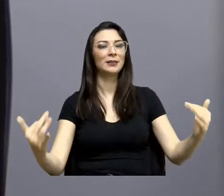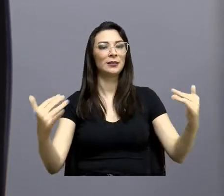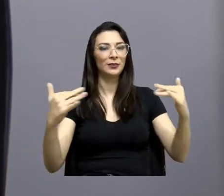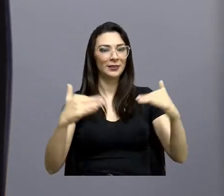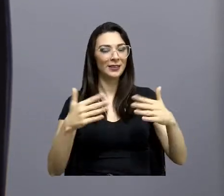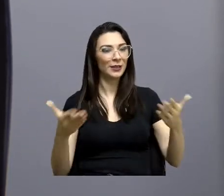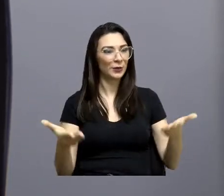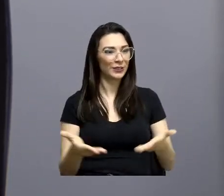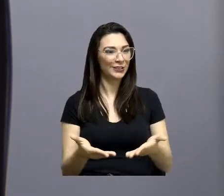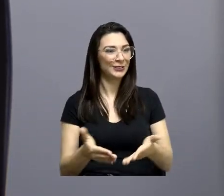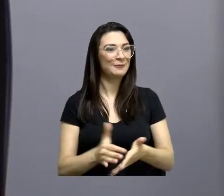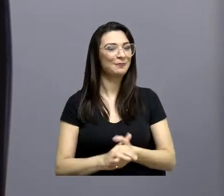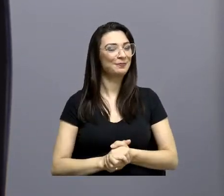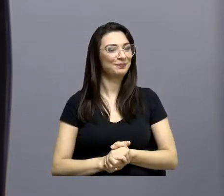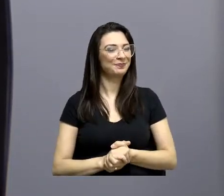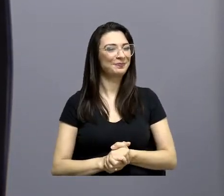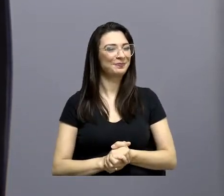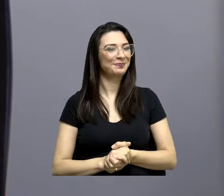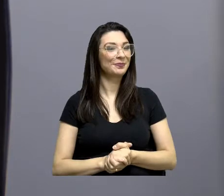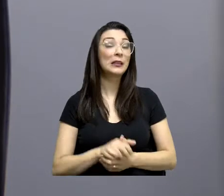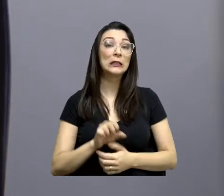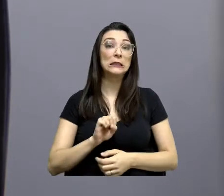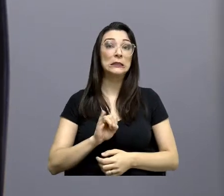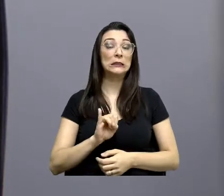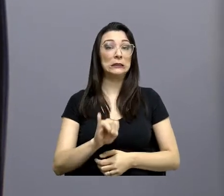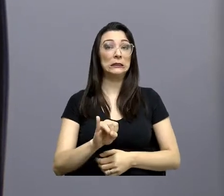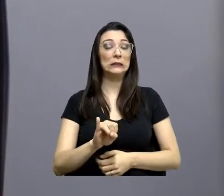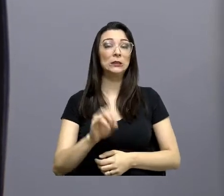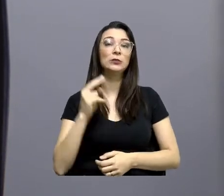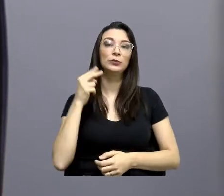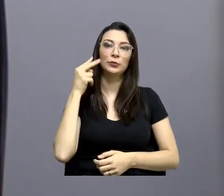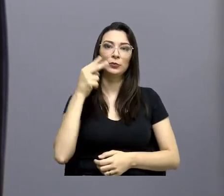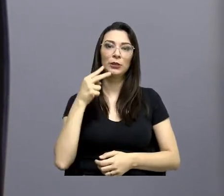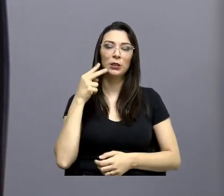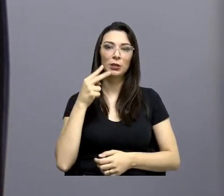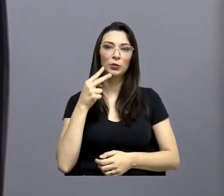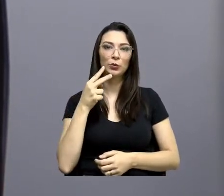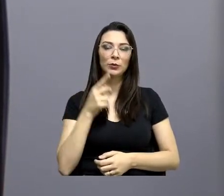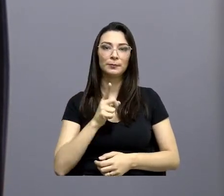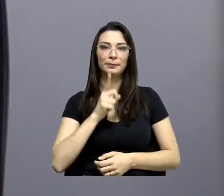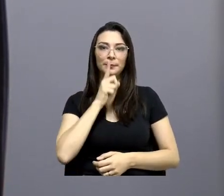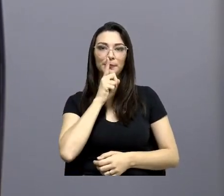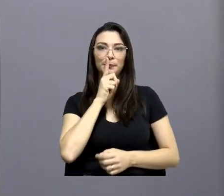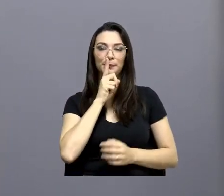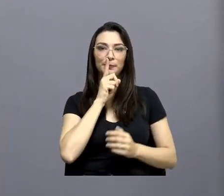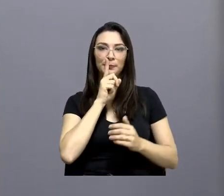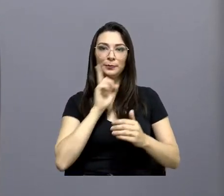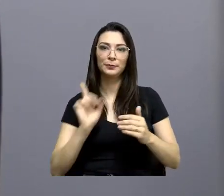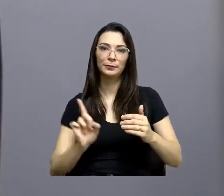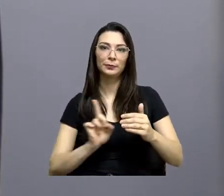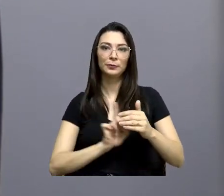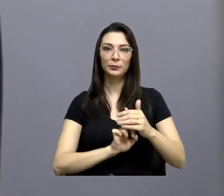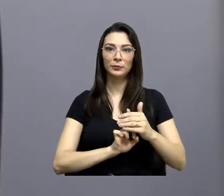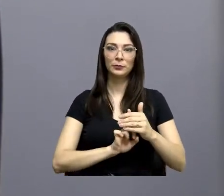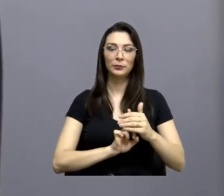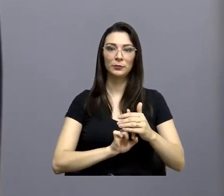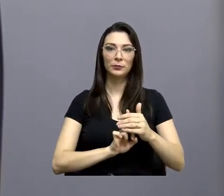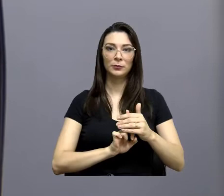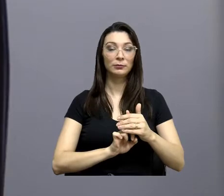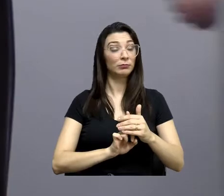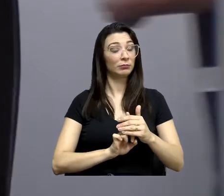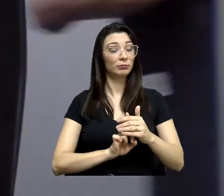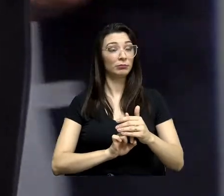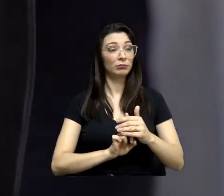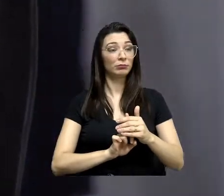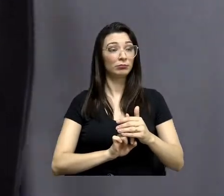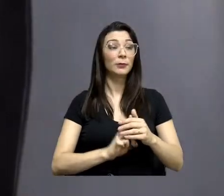aqui. E se tiver vereador omisso, que não vai lá para saber, então a gente